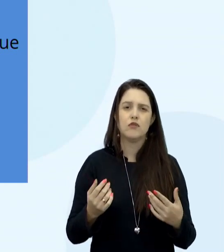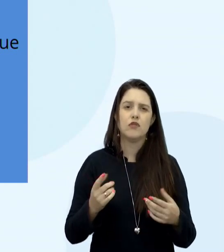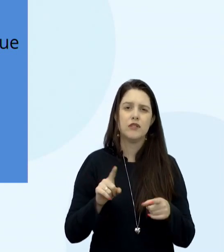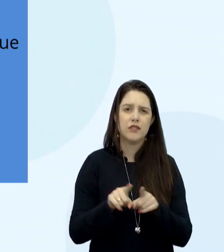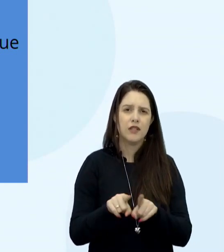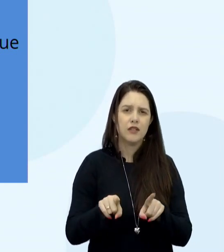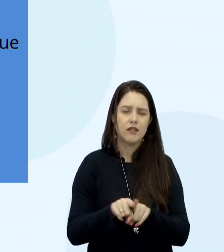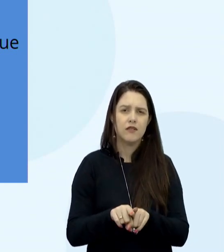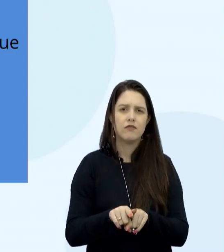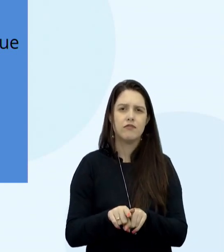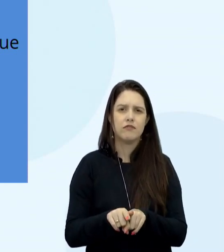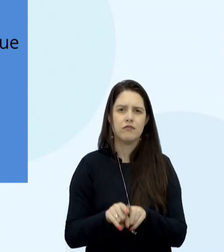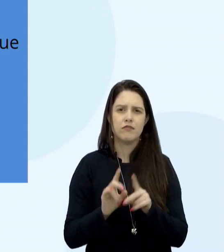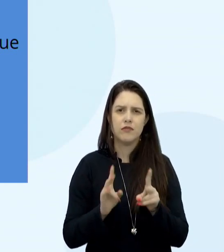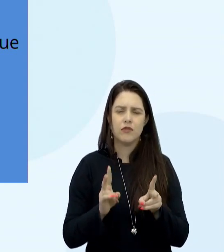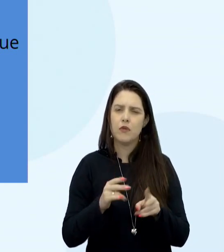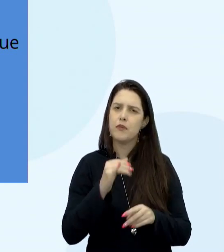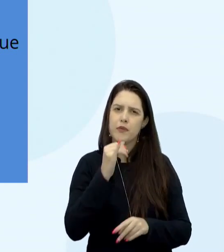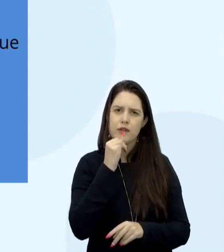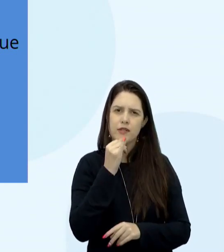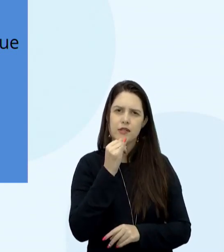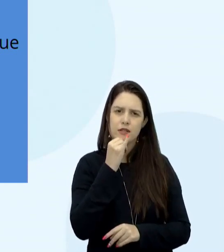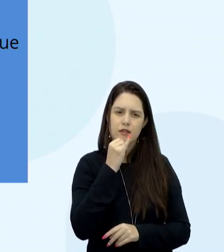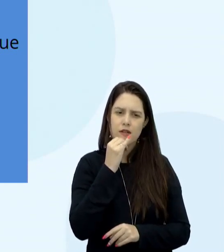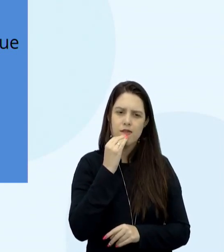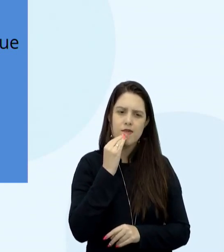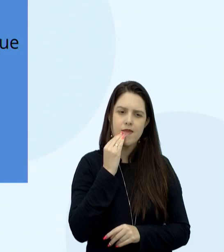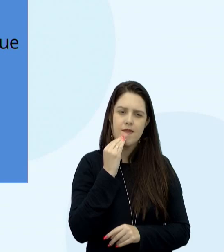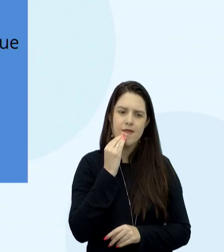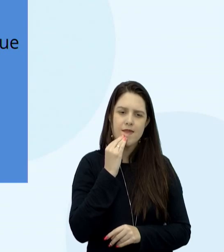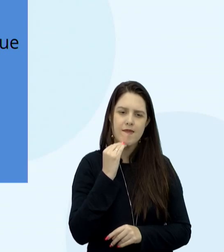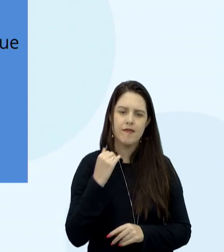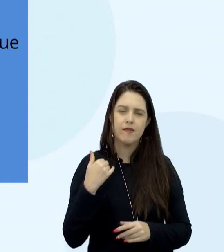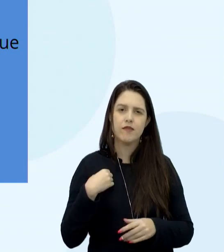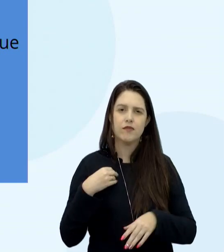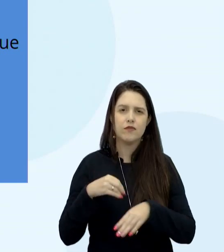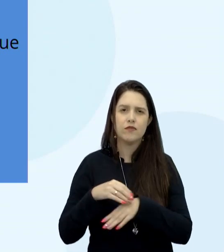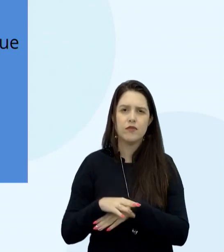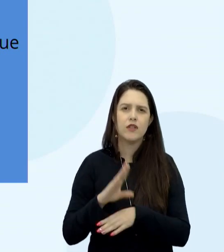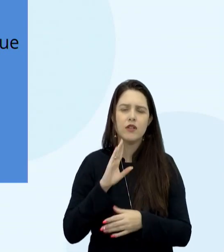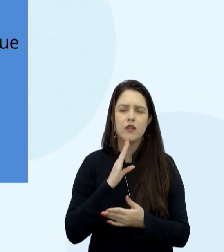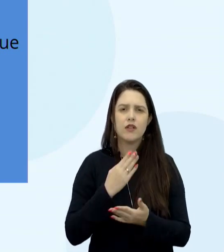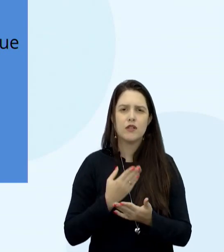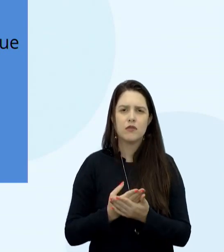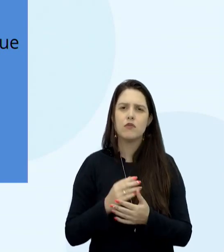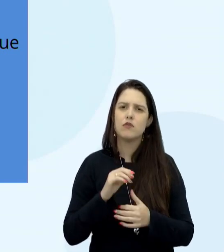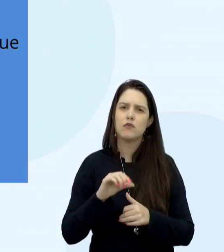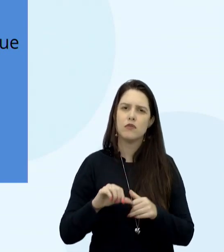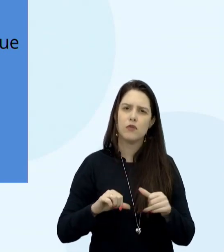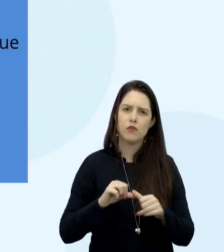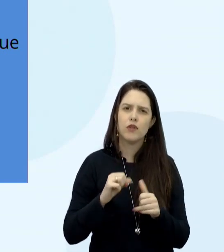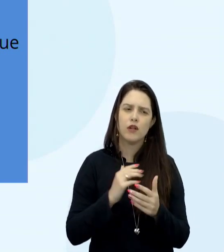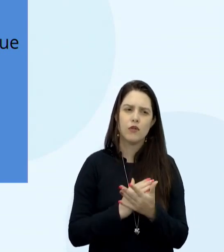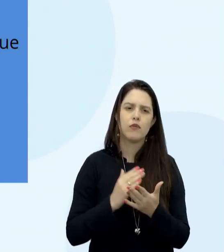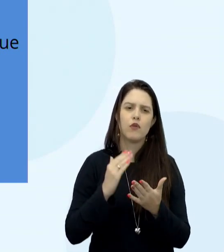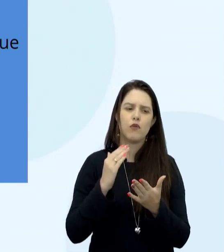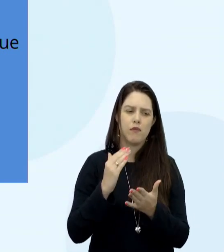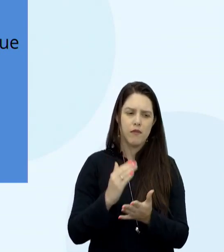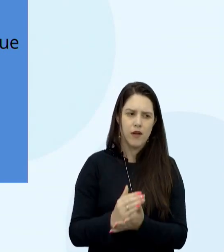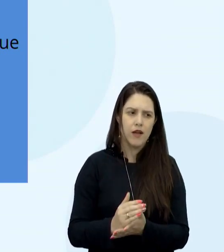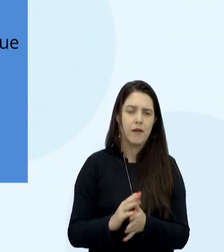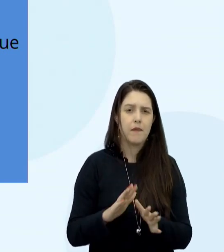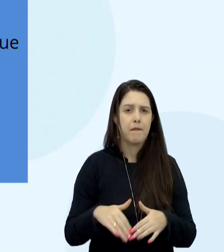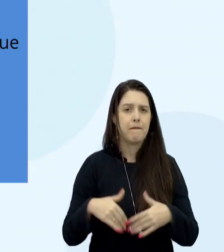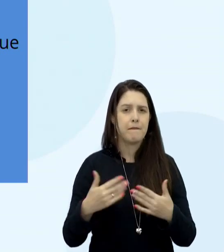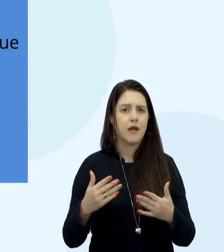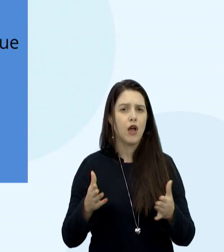racistas, eles existem. Então, por exemplo, se você... Eu acredito que isso tem mudado um pouco mais, né, professor Kleber? Mas assim...